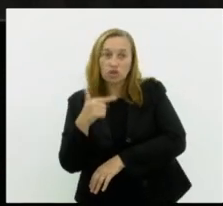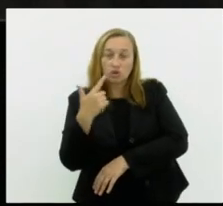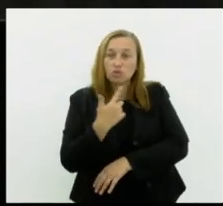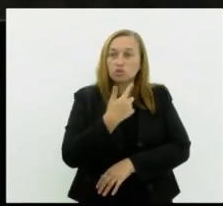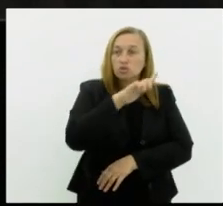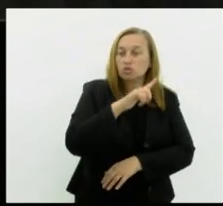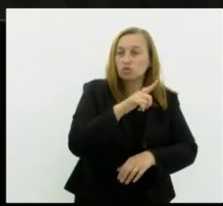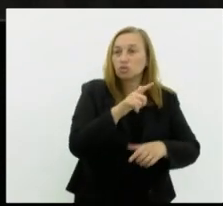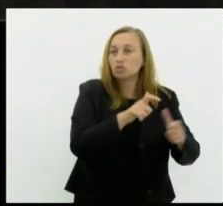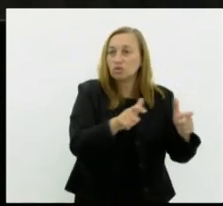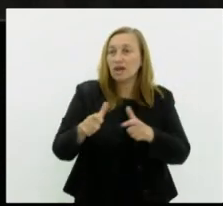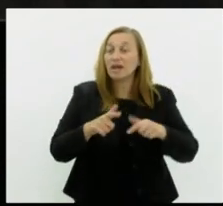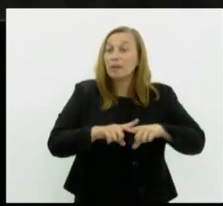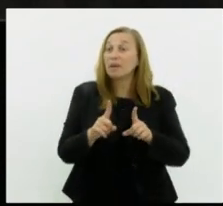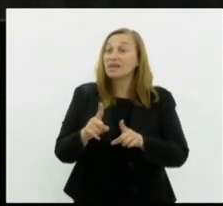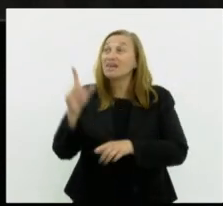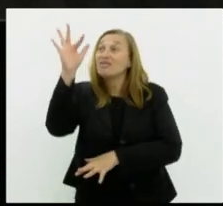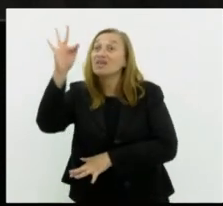a federação?